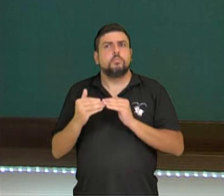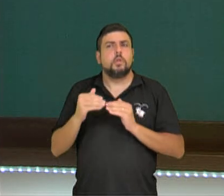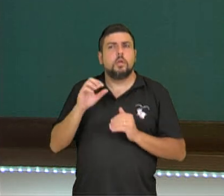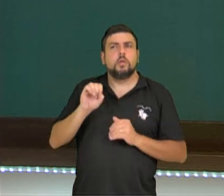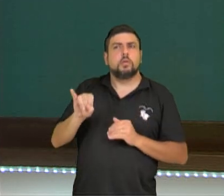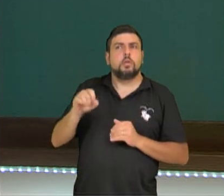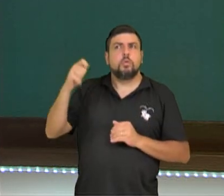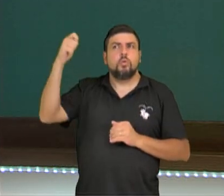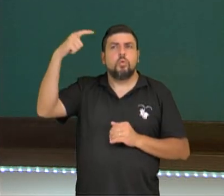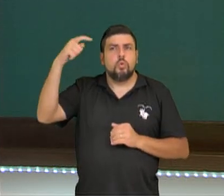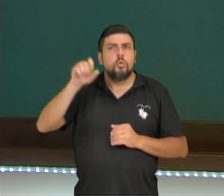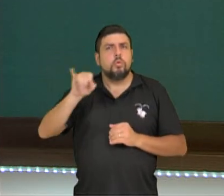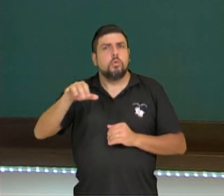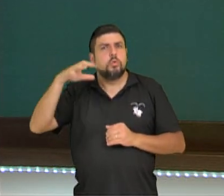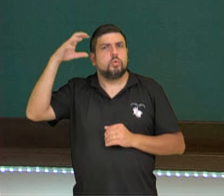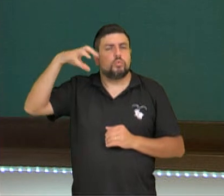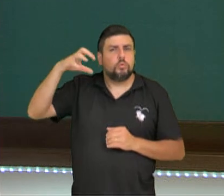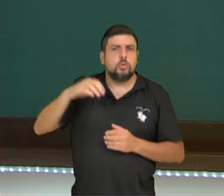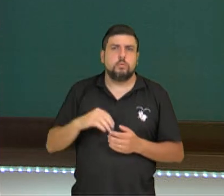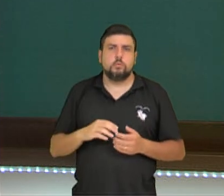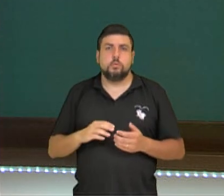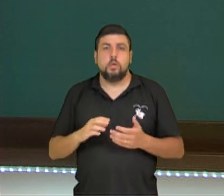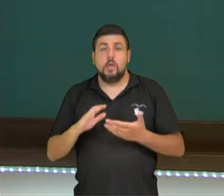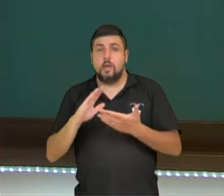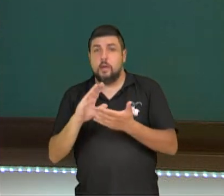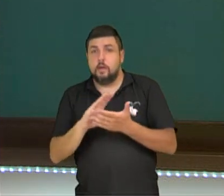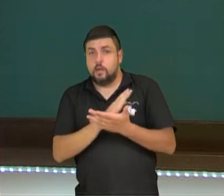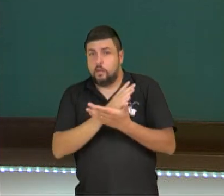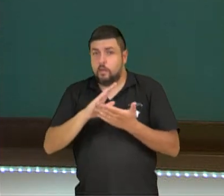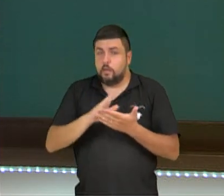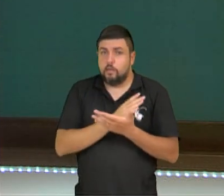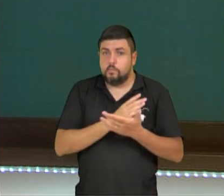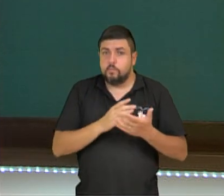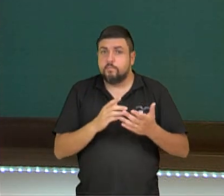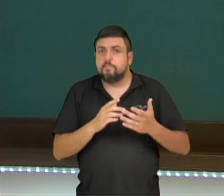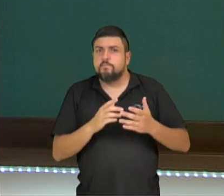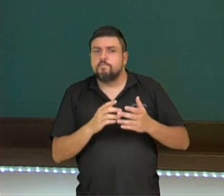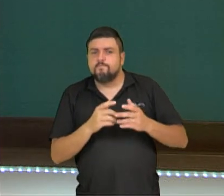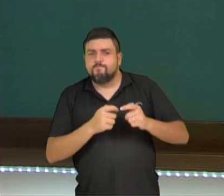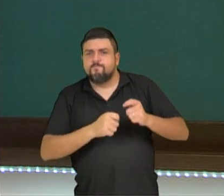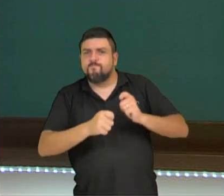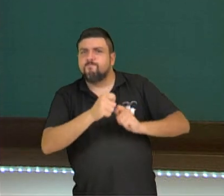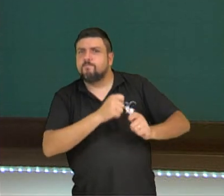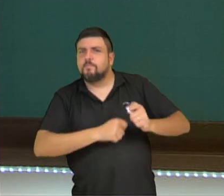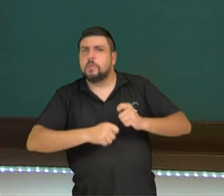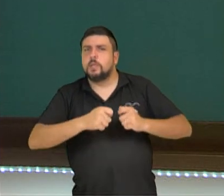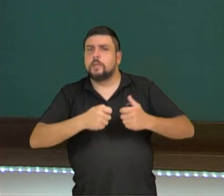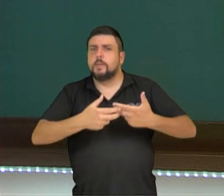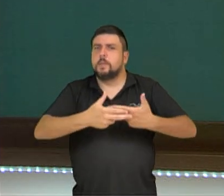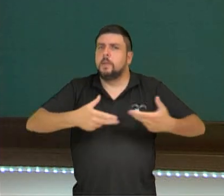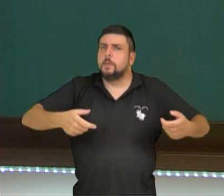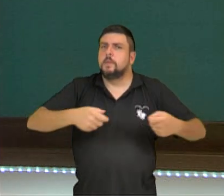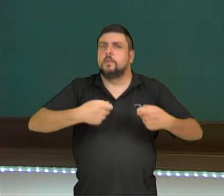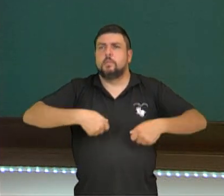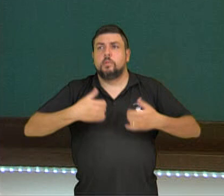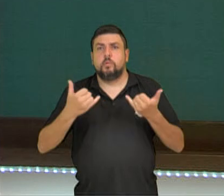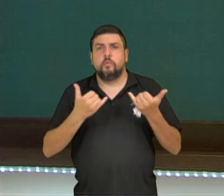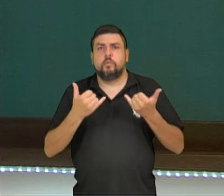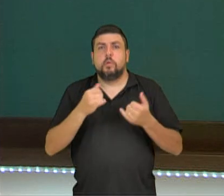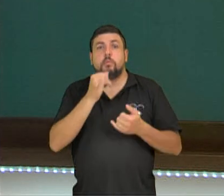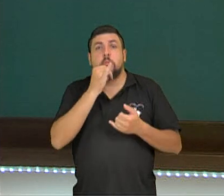se vai chover. Algumas atividades dependem muito mais diretamente dessas informações do que outras, né? Como é o